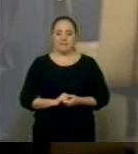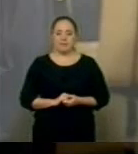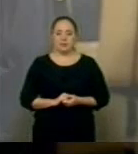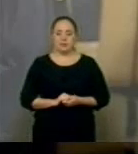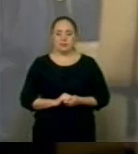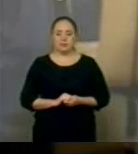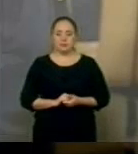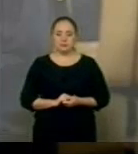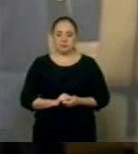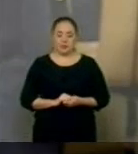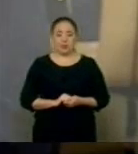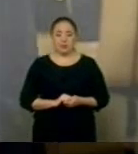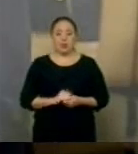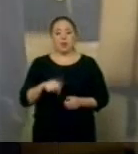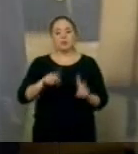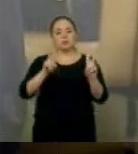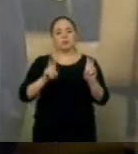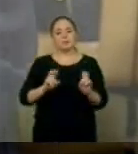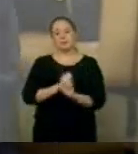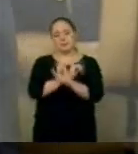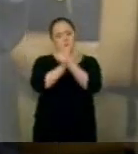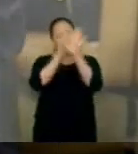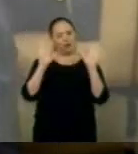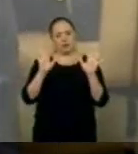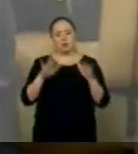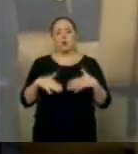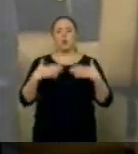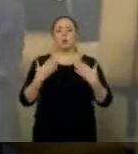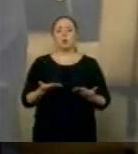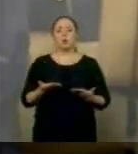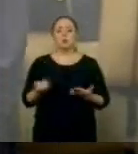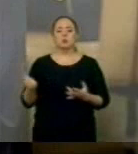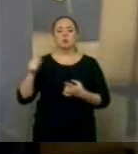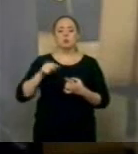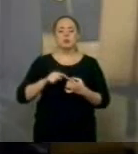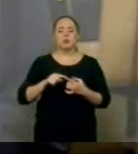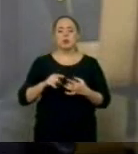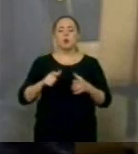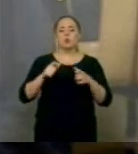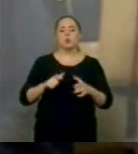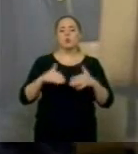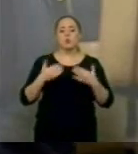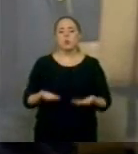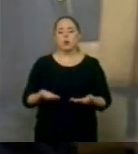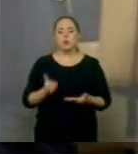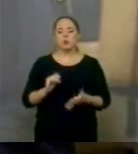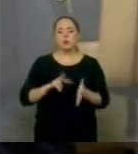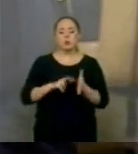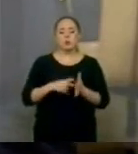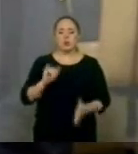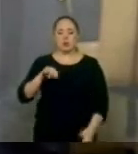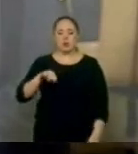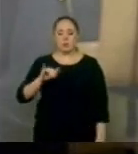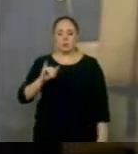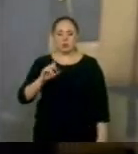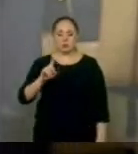ministros, a questão é muito clara. Qual é o alcance? Qual o alcance do Instituto da Imunidade